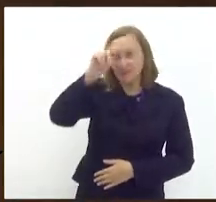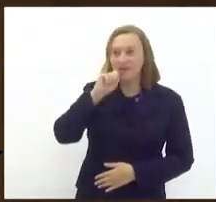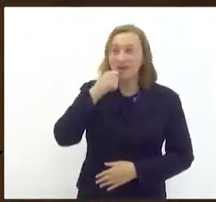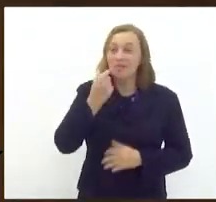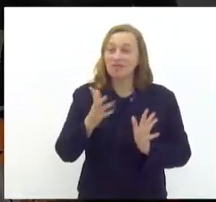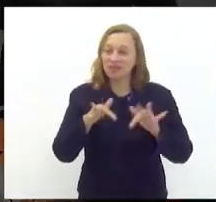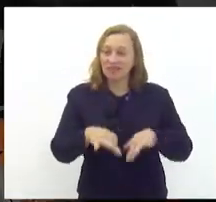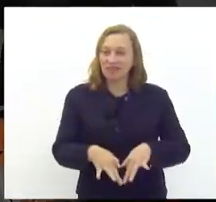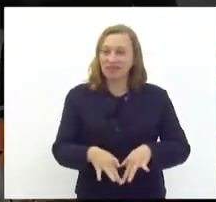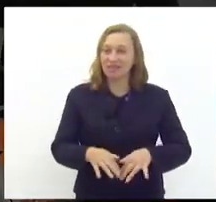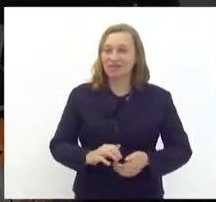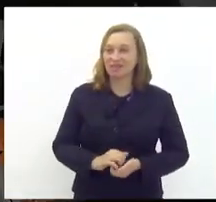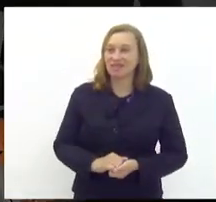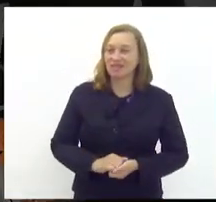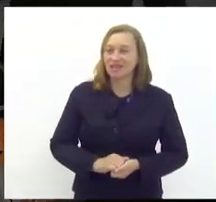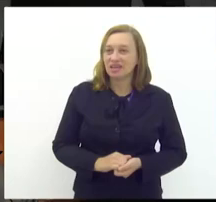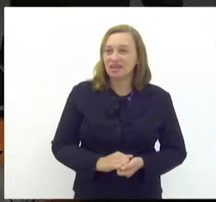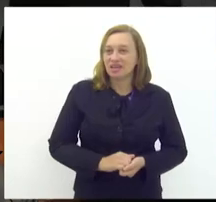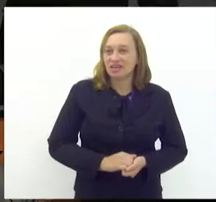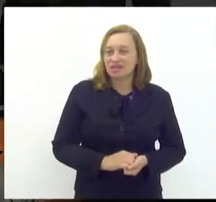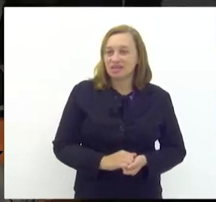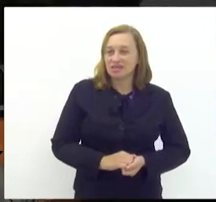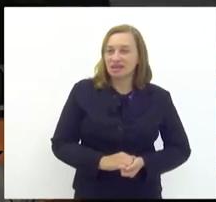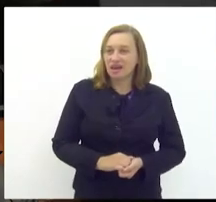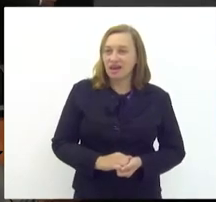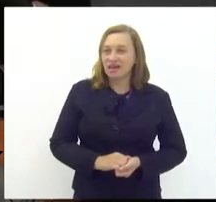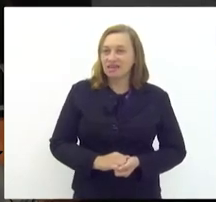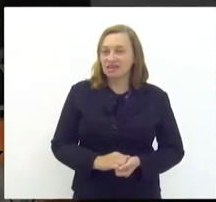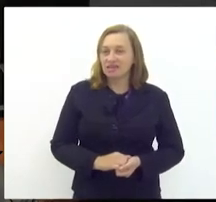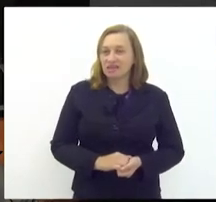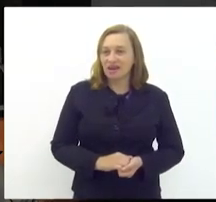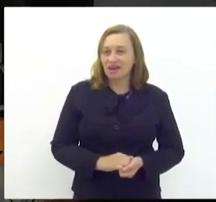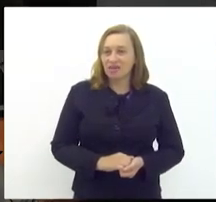para concluir deputada Verônica por favor